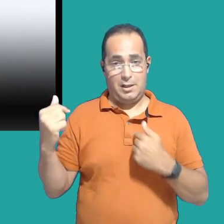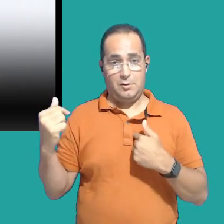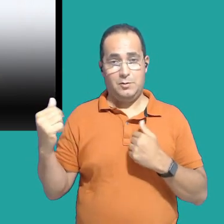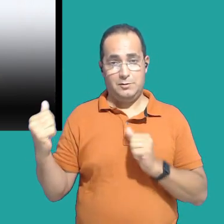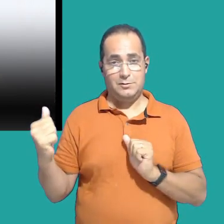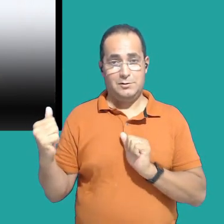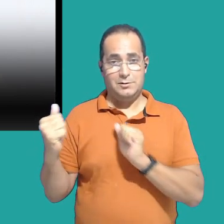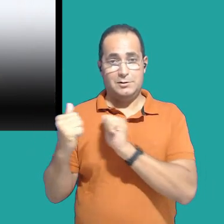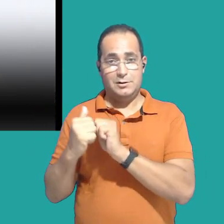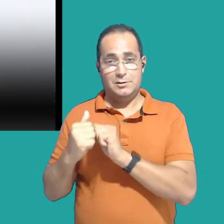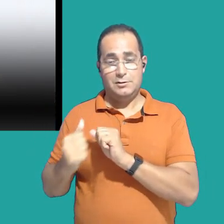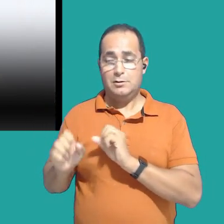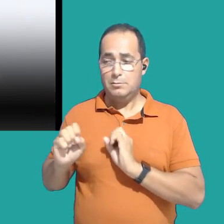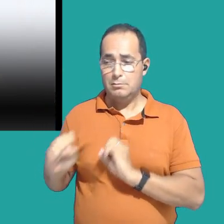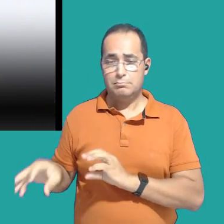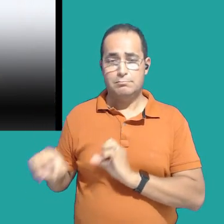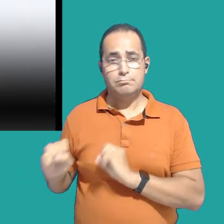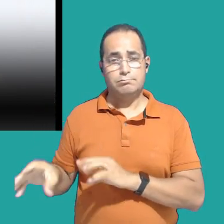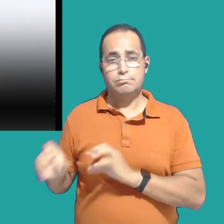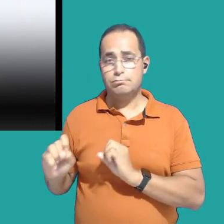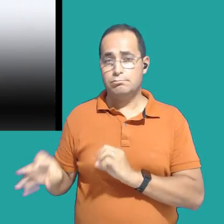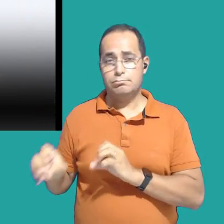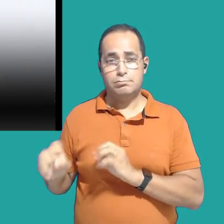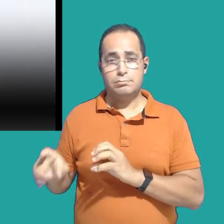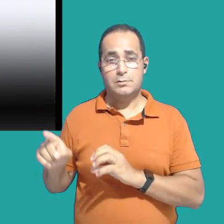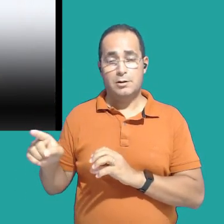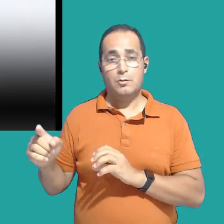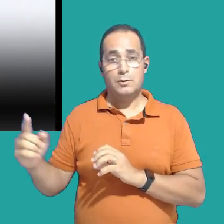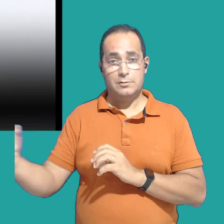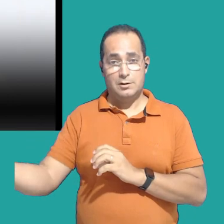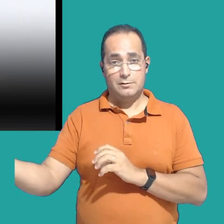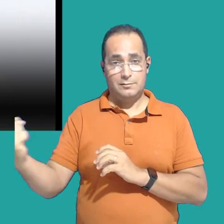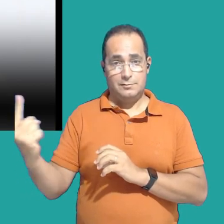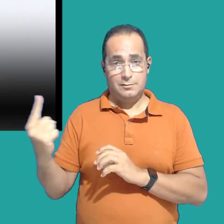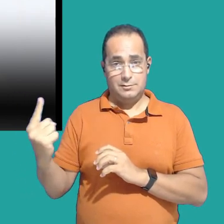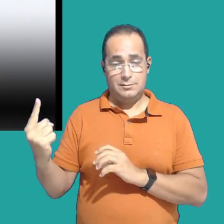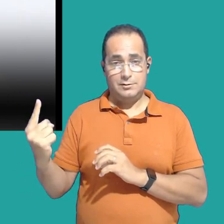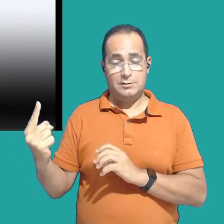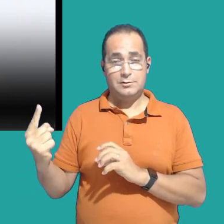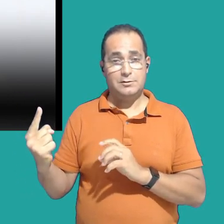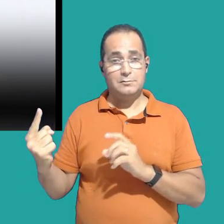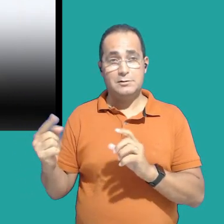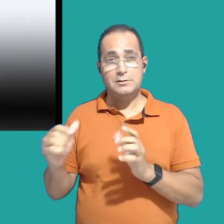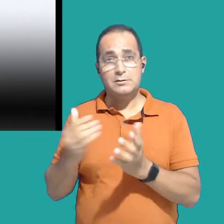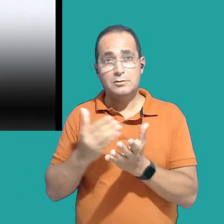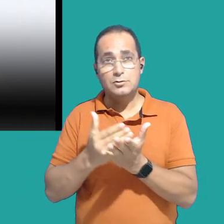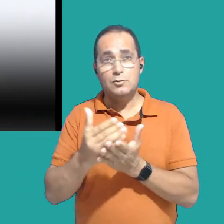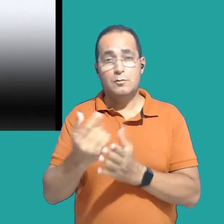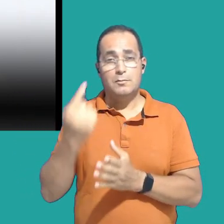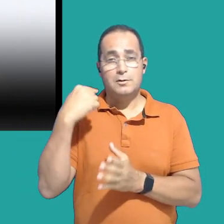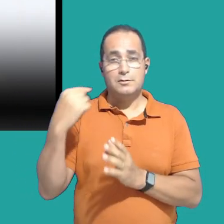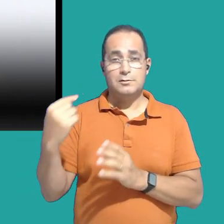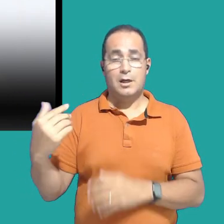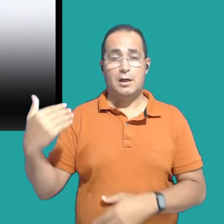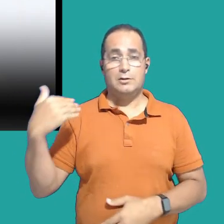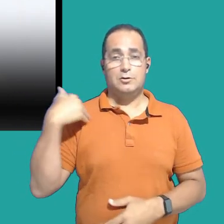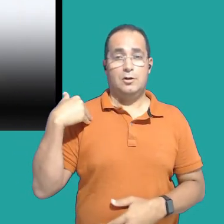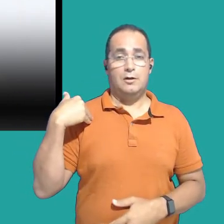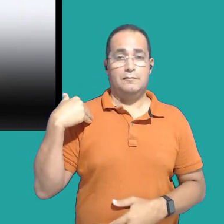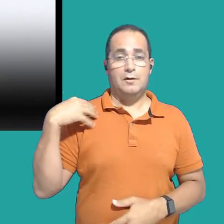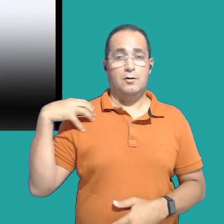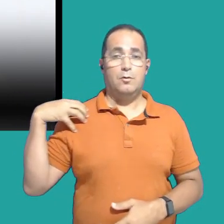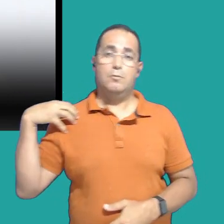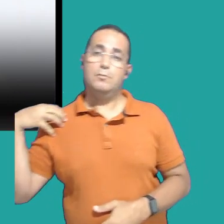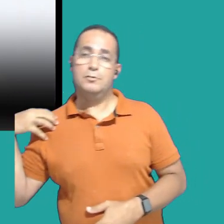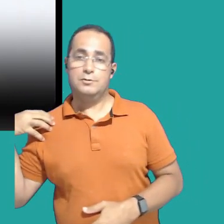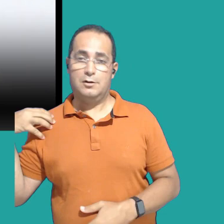dela, portanto eu eduquei bastante. Então, quando ela vinha nas primeiras vezes, né, ela tocava em mim,